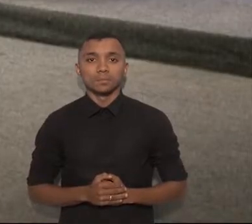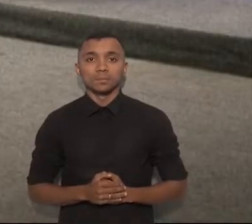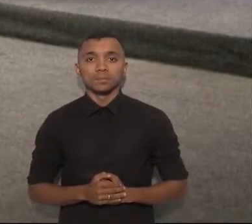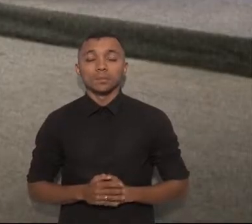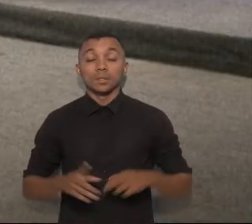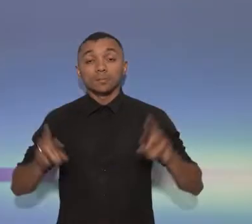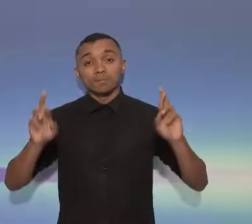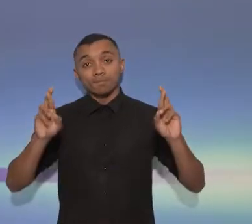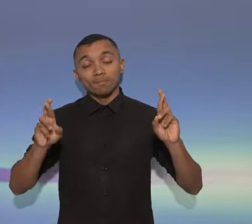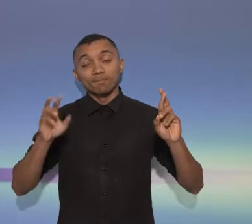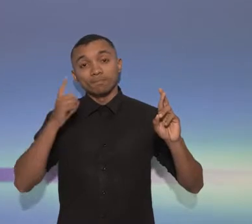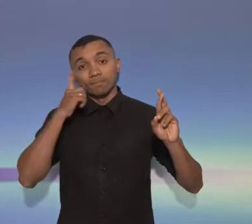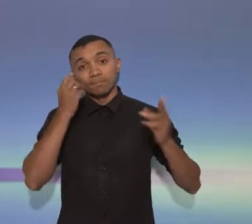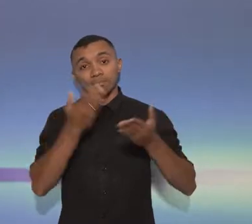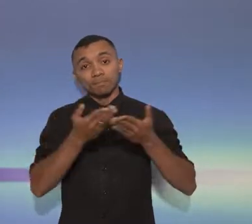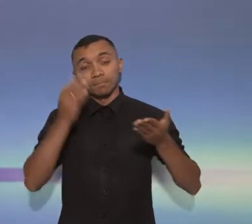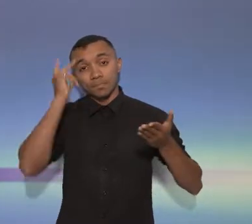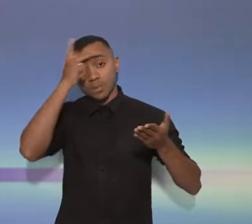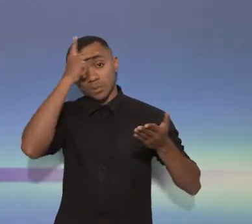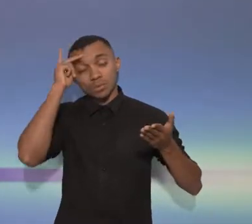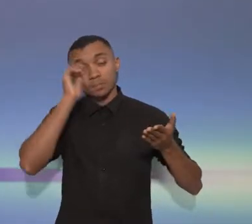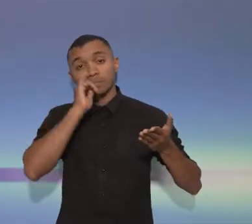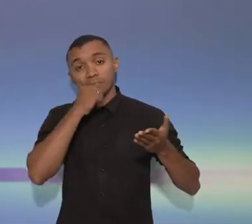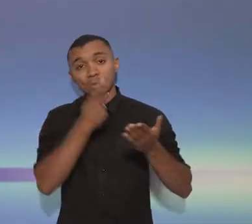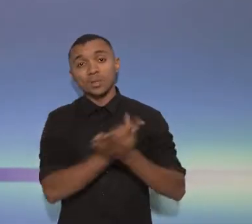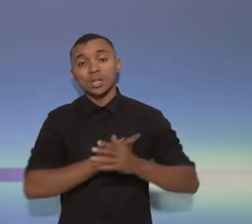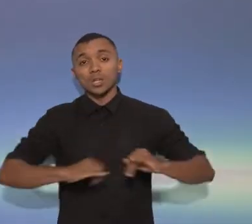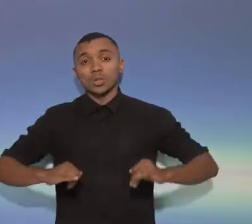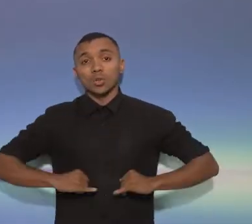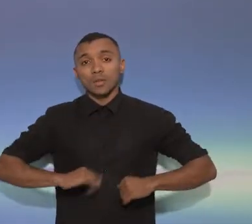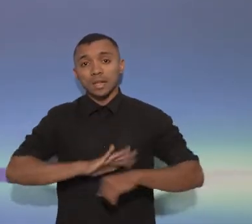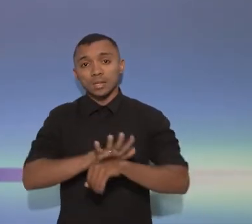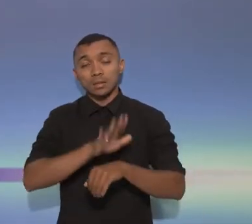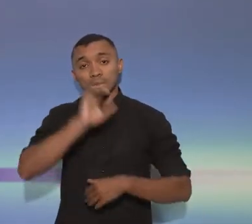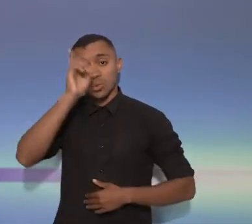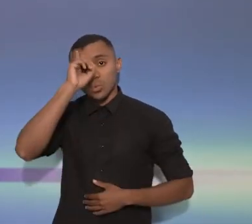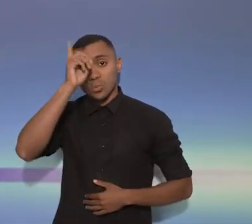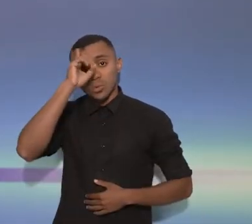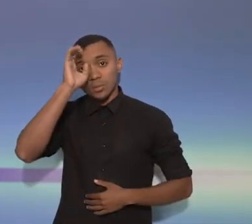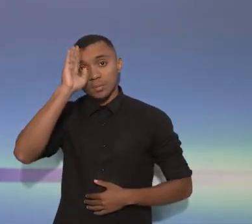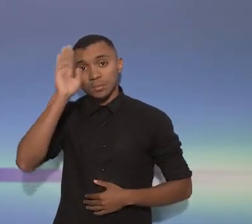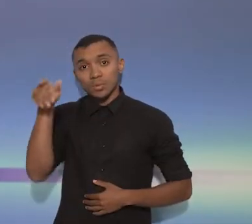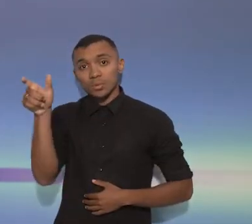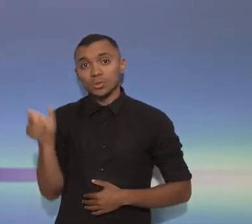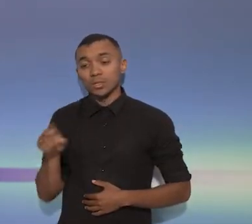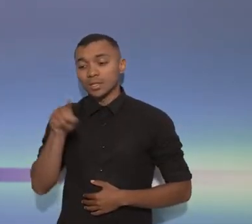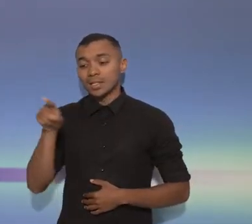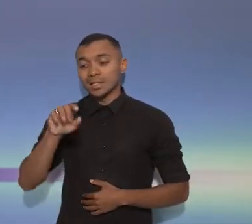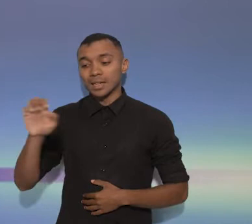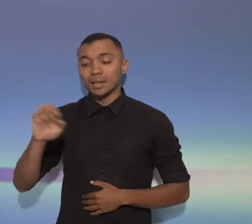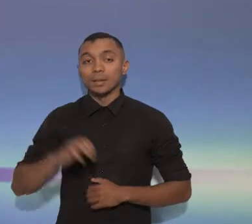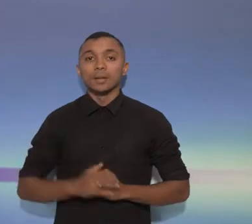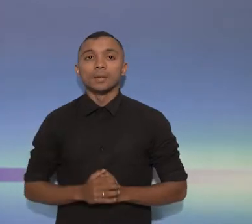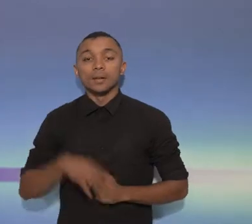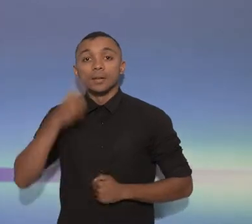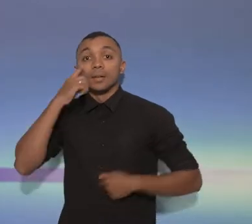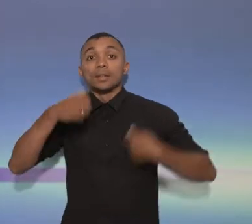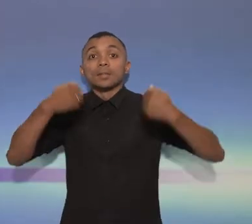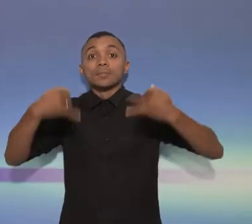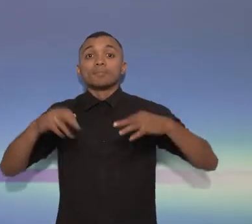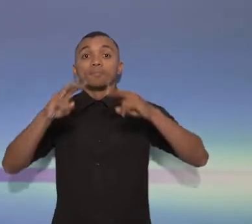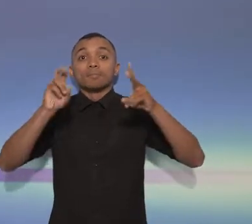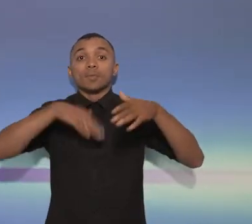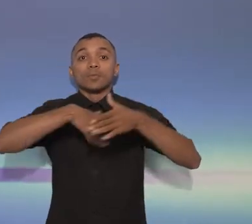nossa solidariedade para as pessoas que sofrem racismo no Brasil diariamente, inclusive para o atleta Zé Carlos. Agora, falando de futebol,